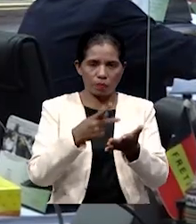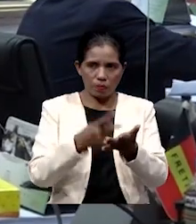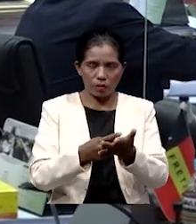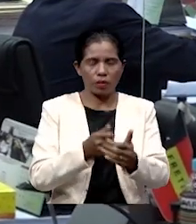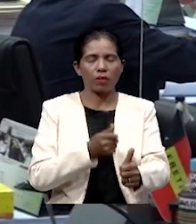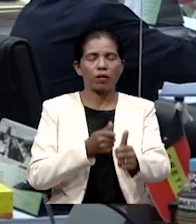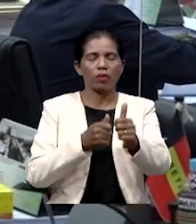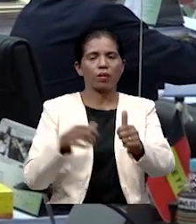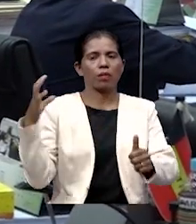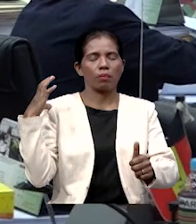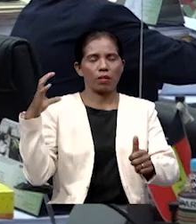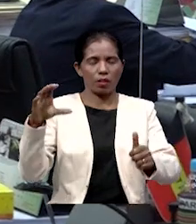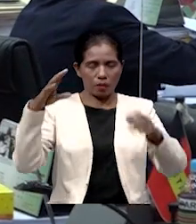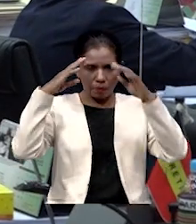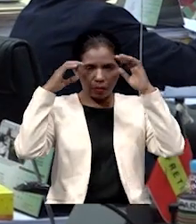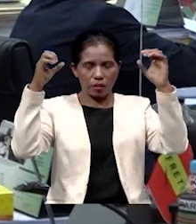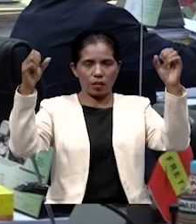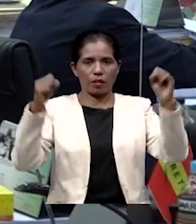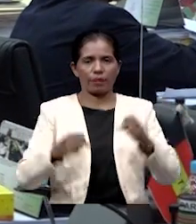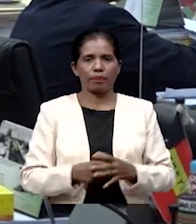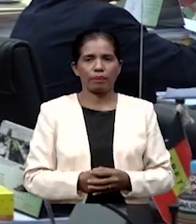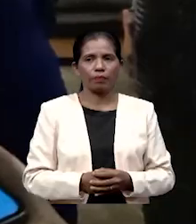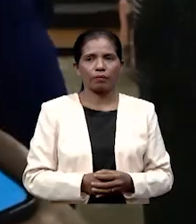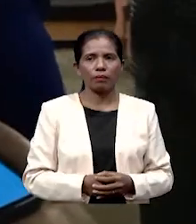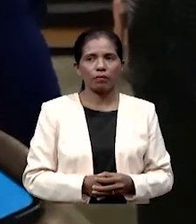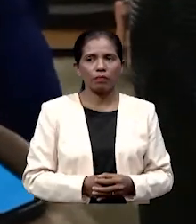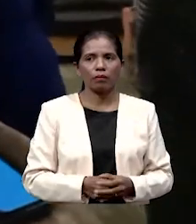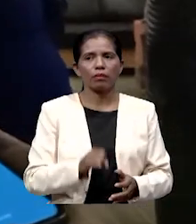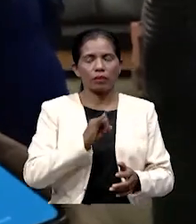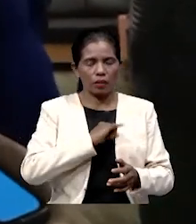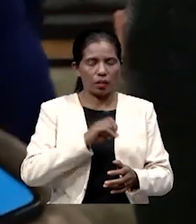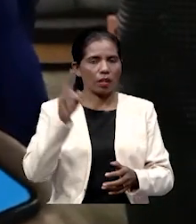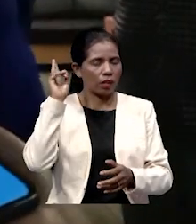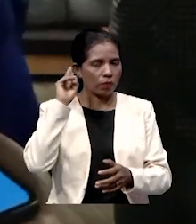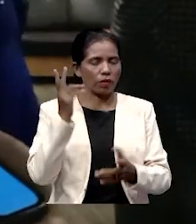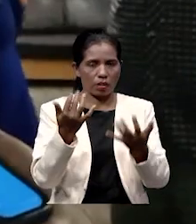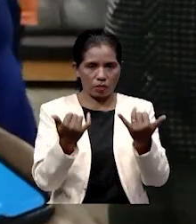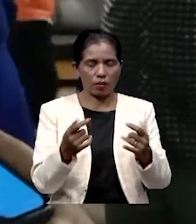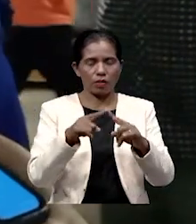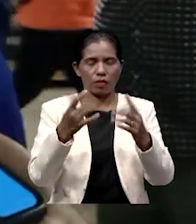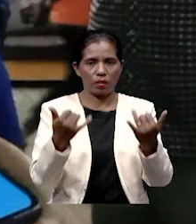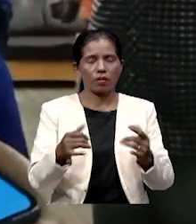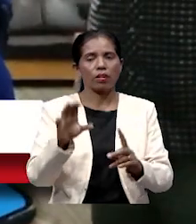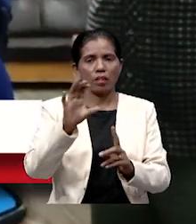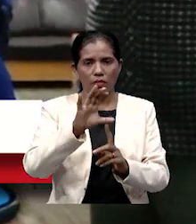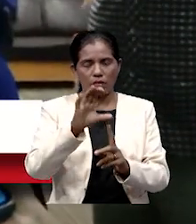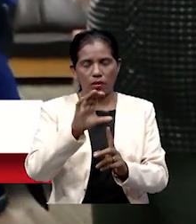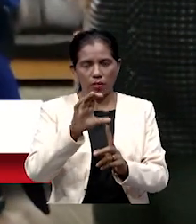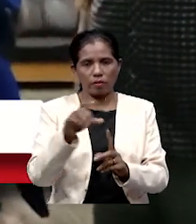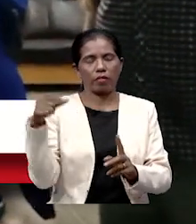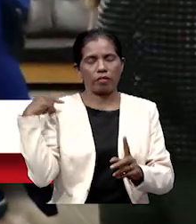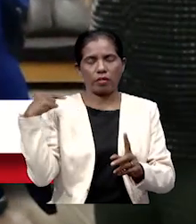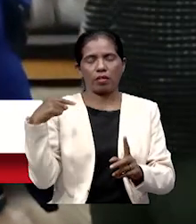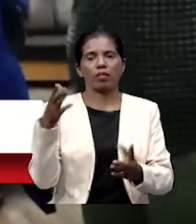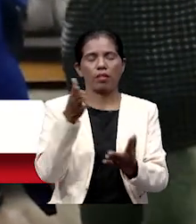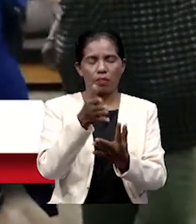tuir competência Presidente da República Nian. Bom, a Urona foi Rona Gabal com si chefe Casa Civil. Kata tamati ano